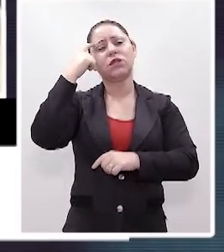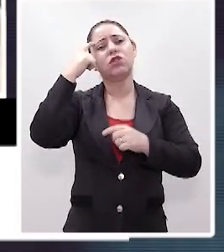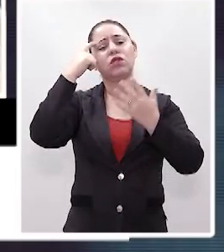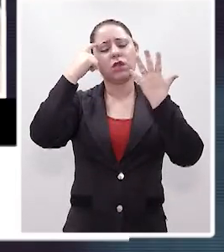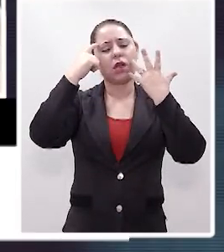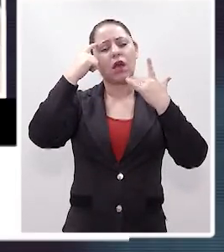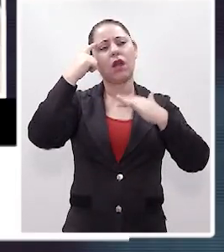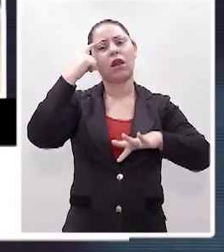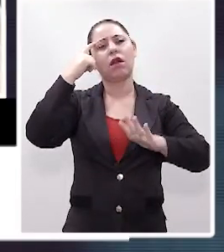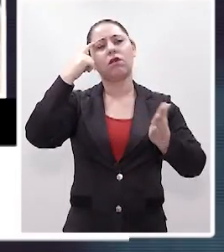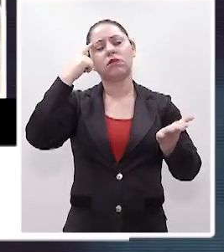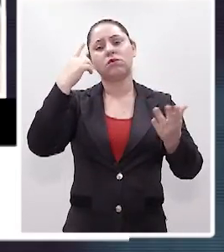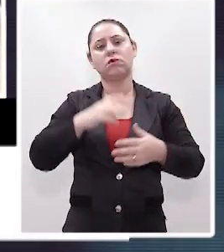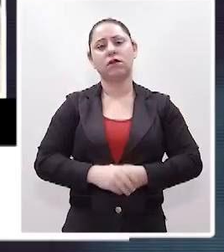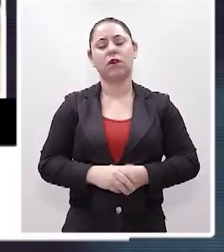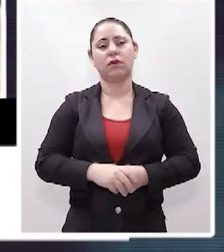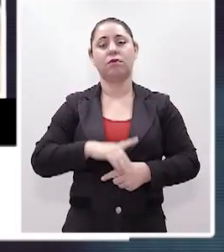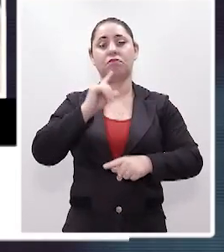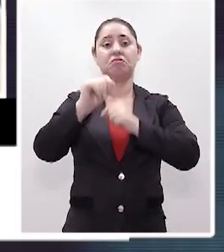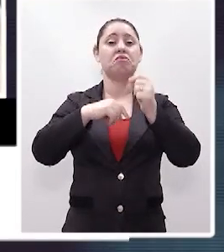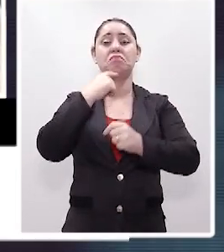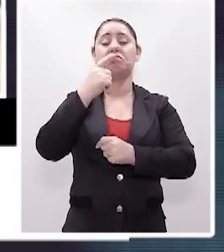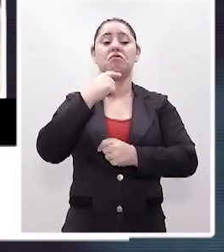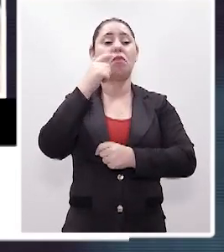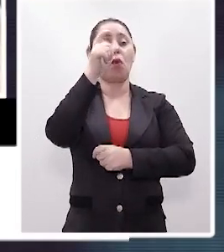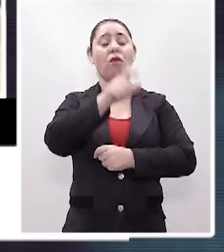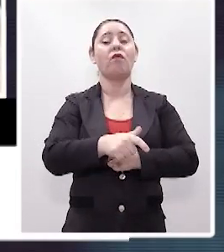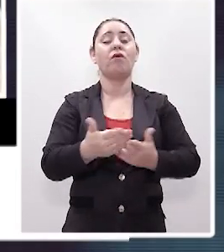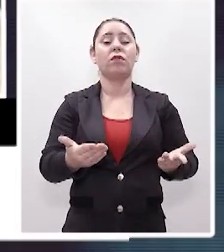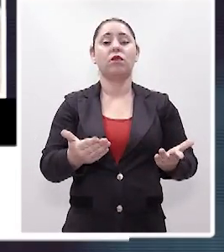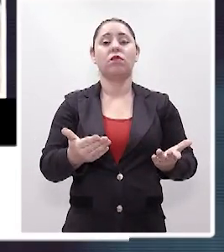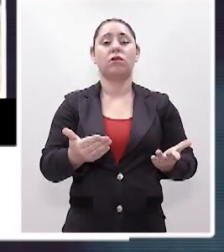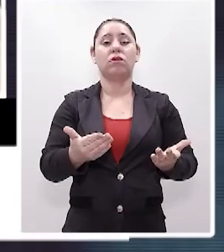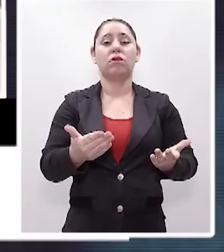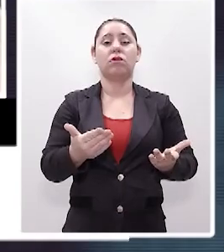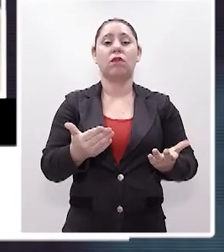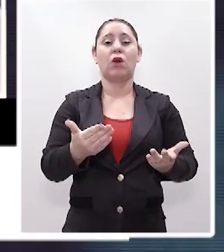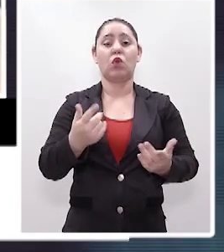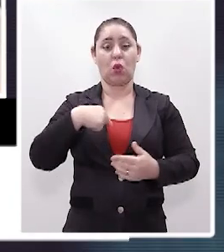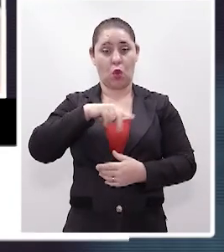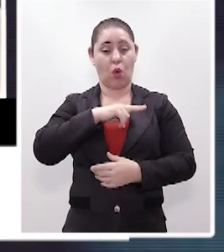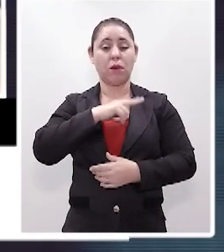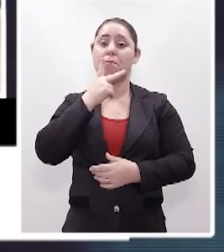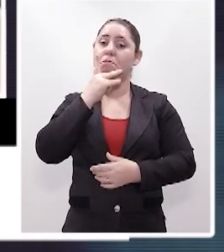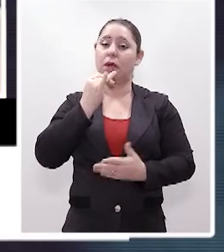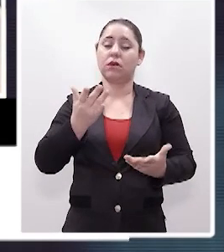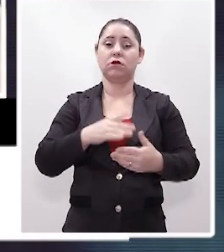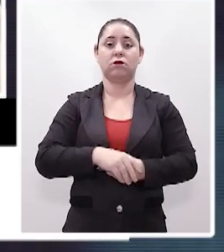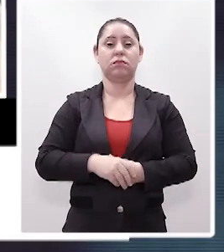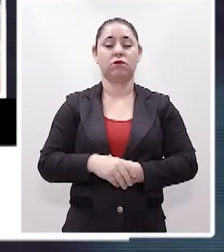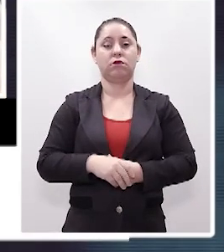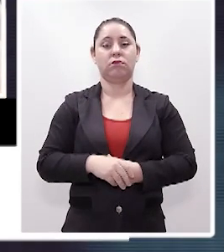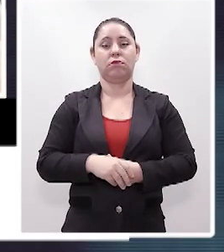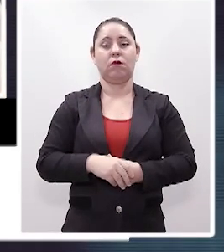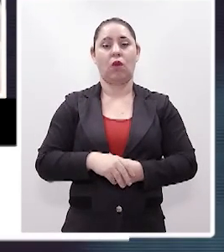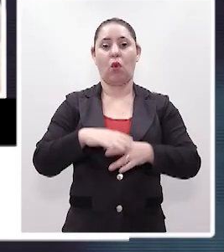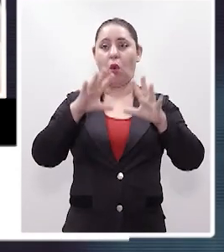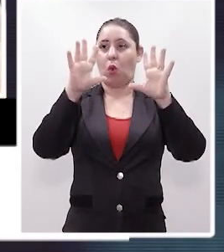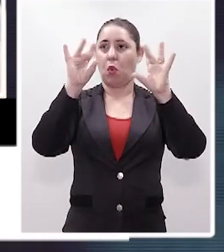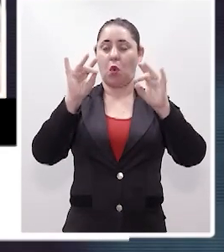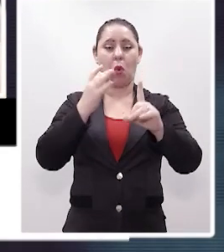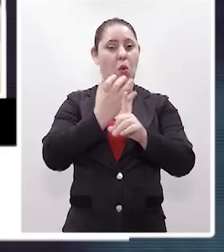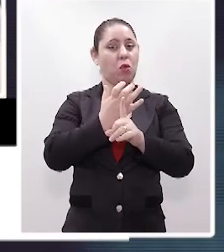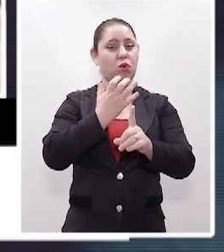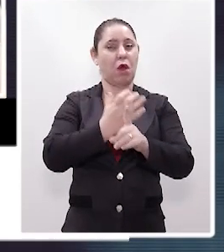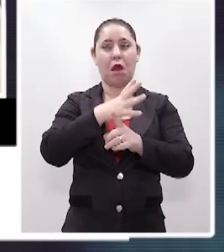uma criança, né? Que aí quem tinha que tirar as dúvidas dele éramos nós, os pais, de conteúdos